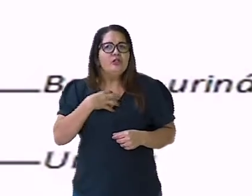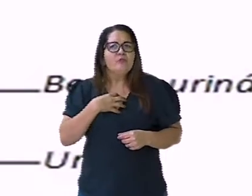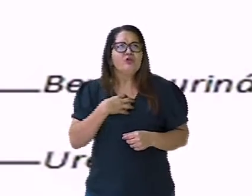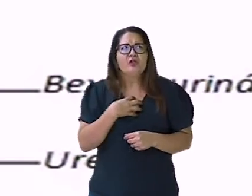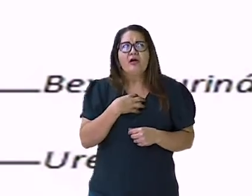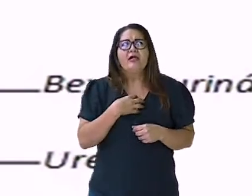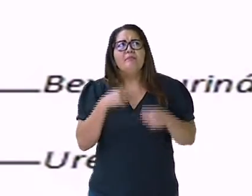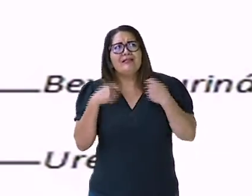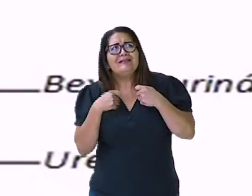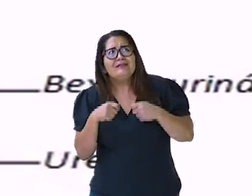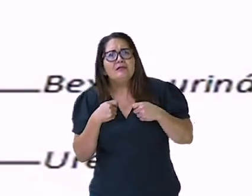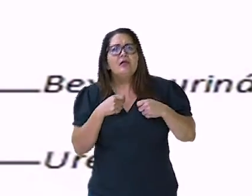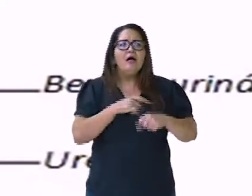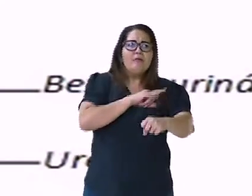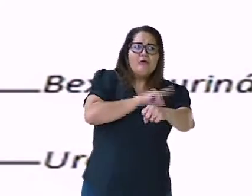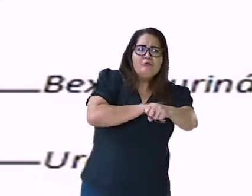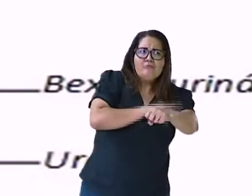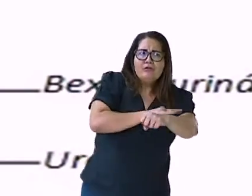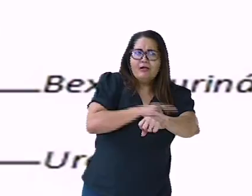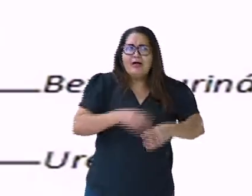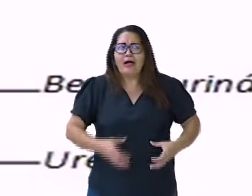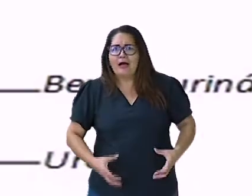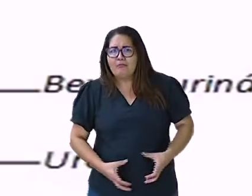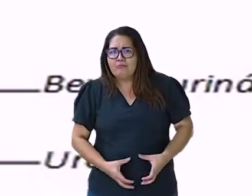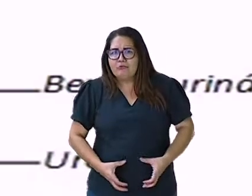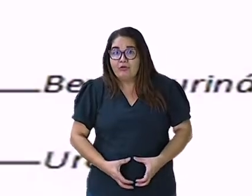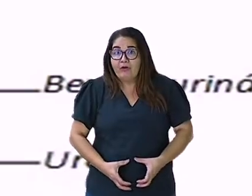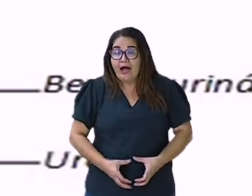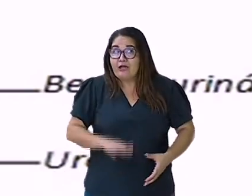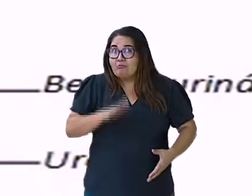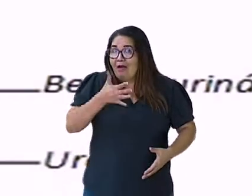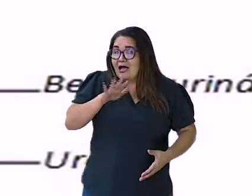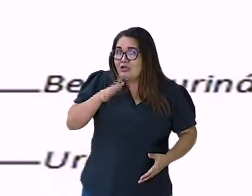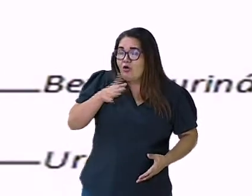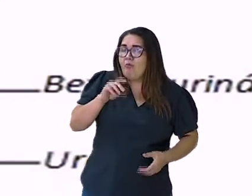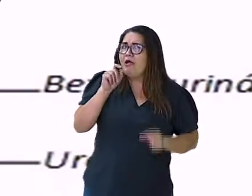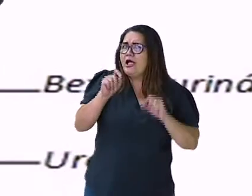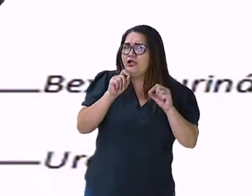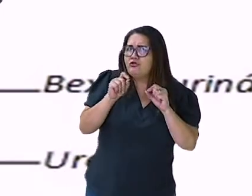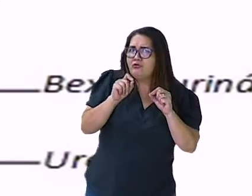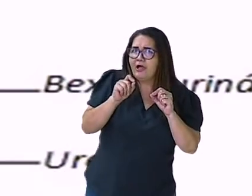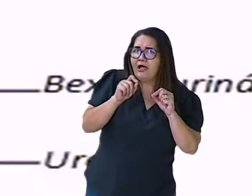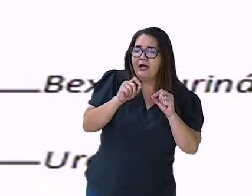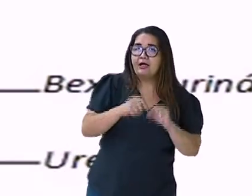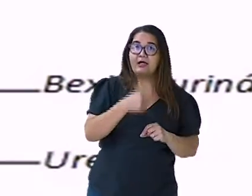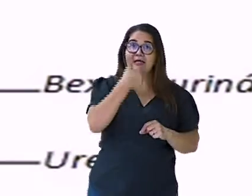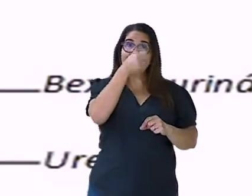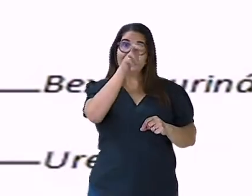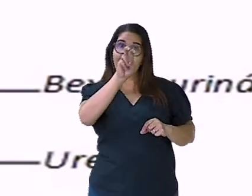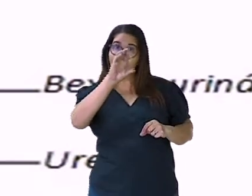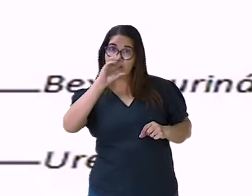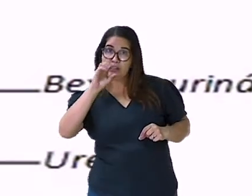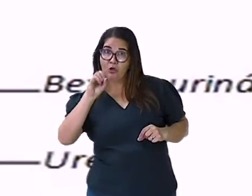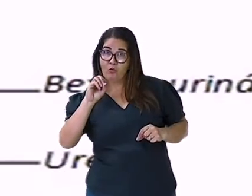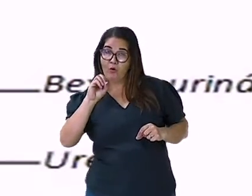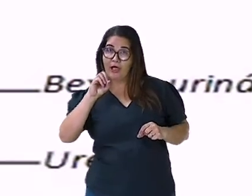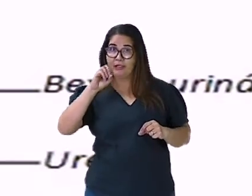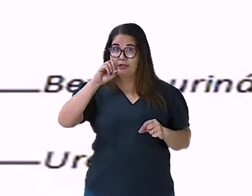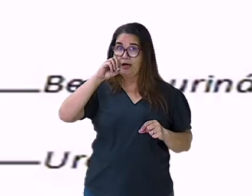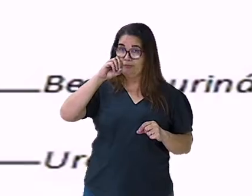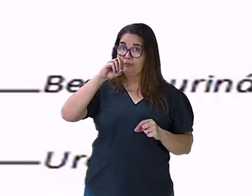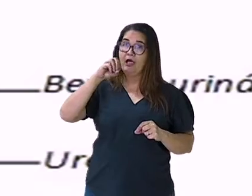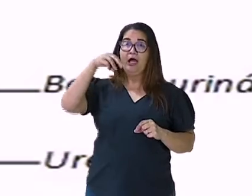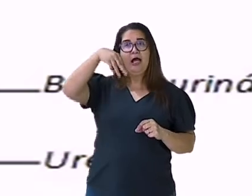xixi, a bexiga já está com cerca de aproximadamente 150 ml. Quando